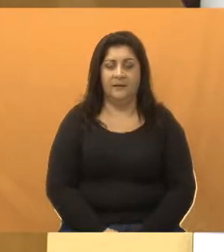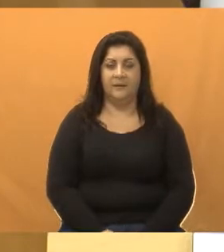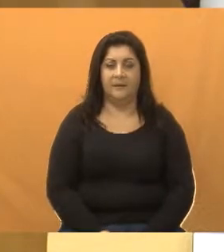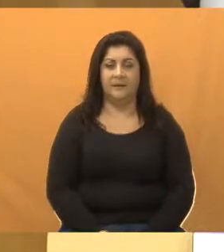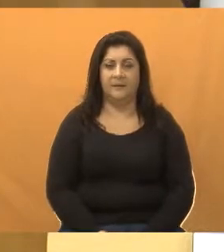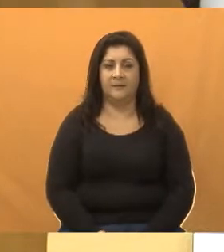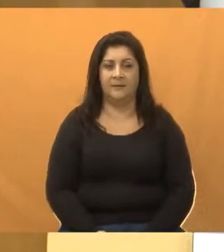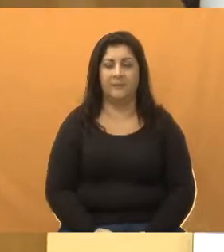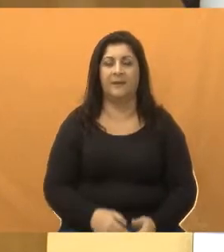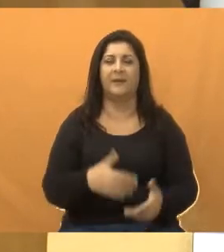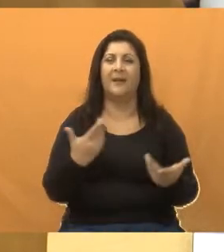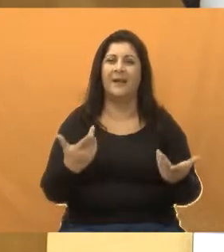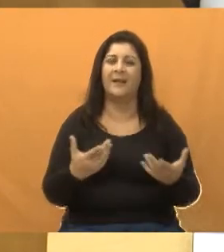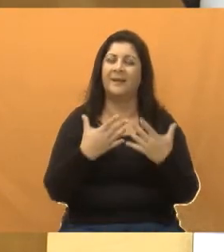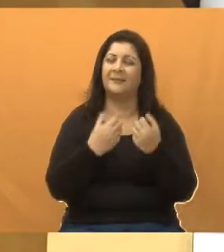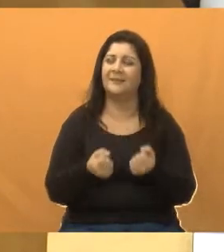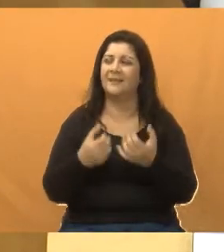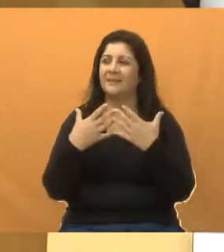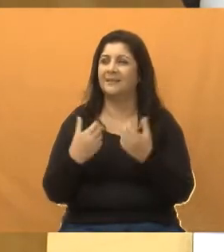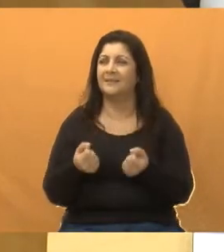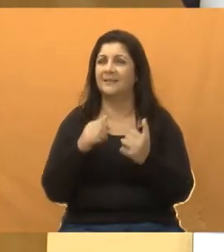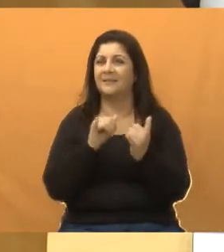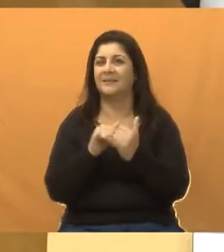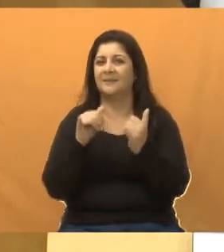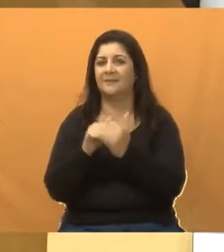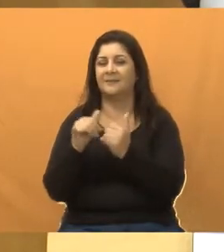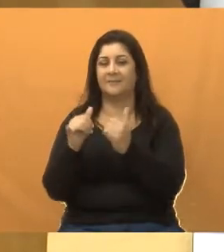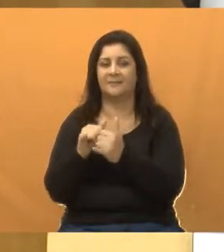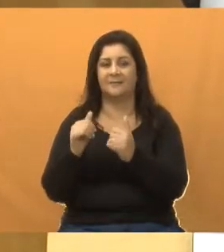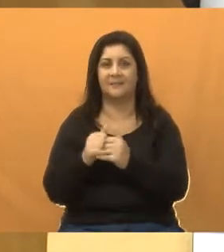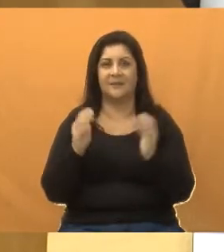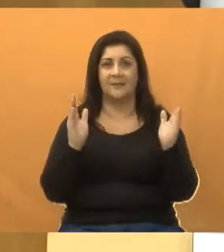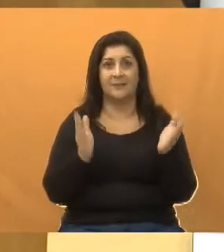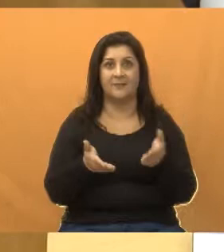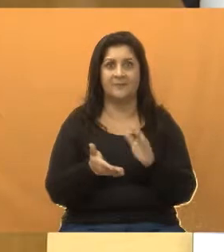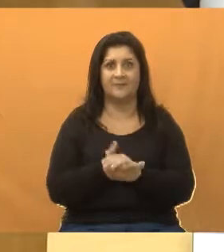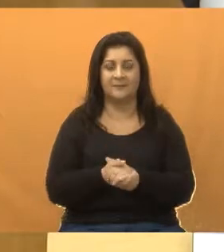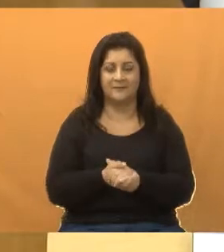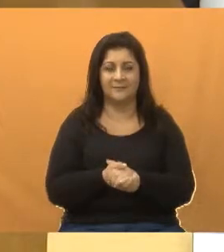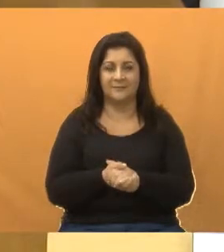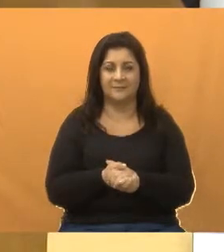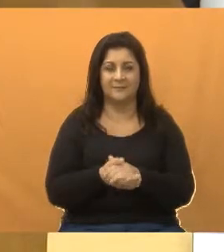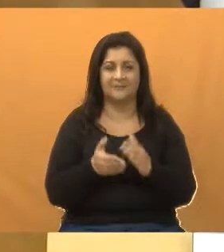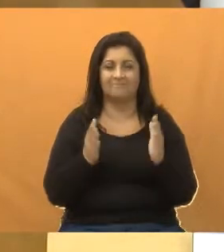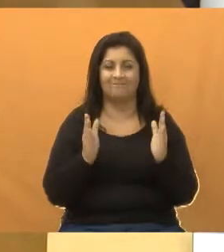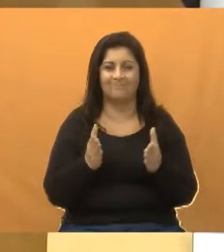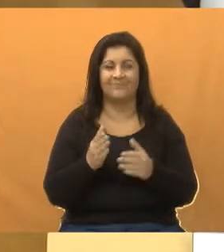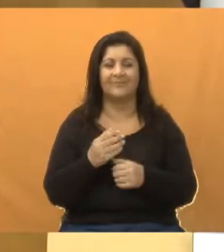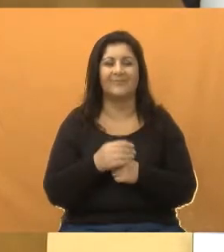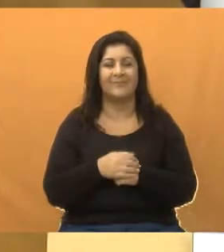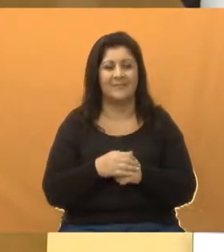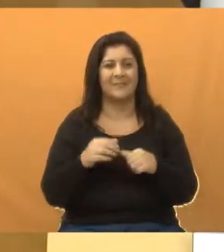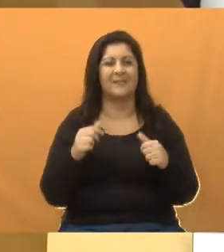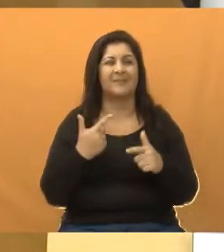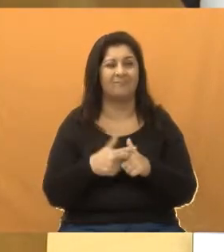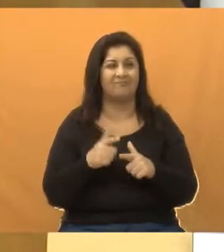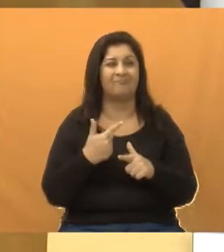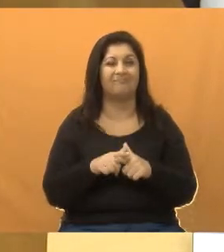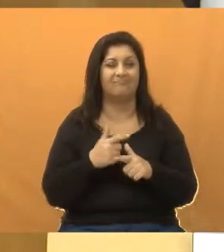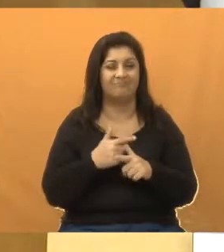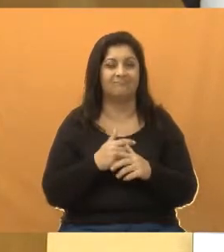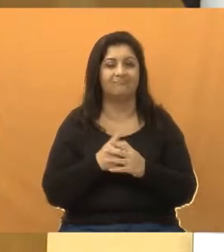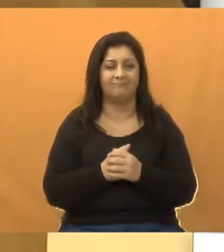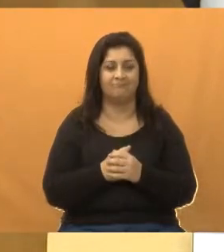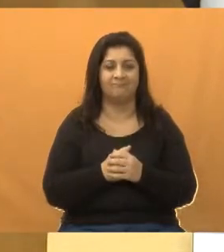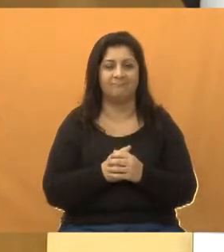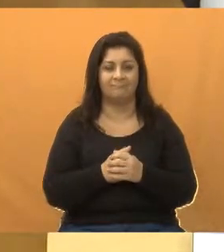Aí foi passando a mão na cabeça, e hoje a situação aqui chegou precária aqui na Câmara Municipal para os